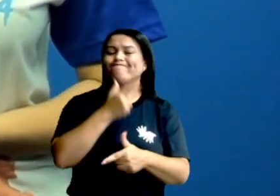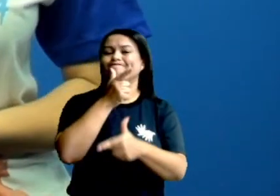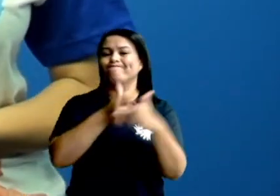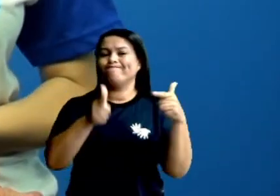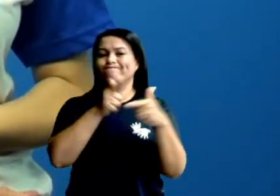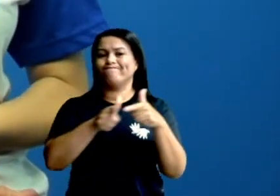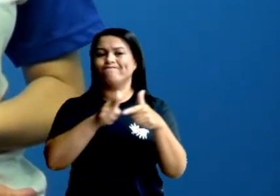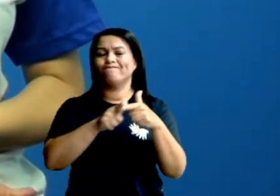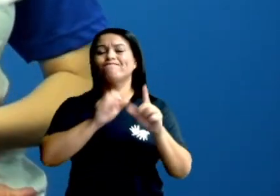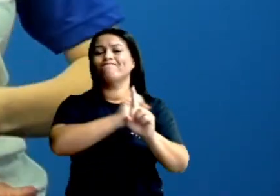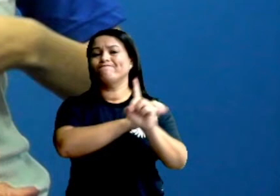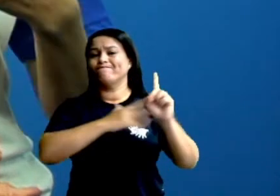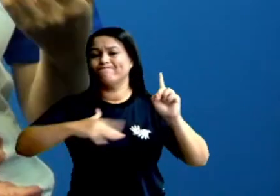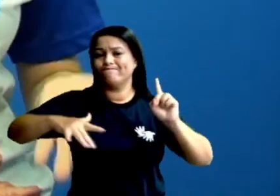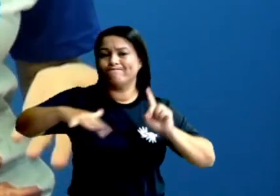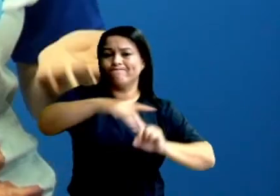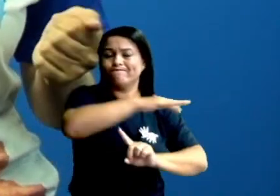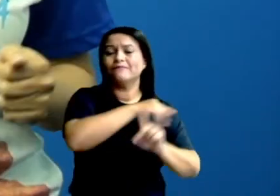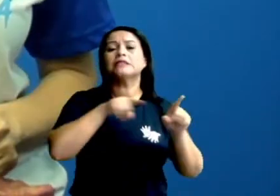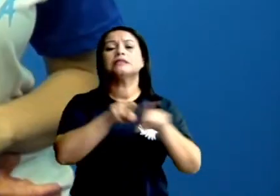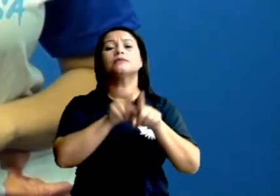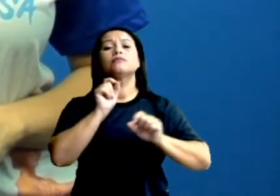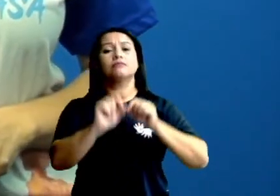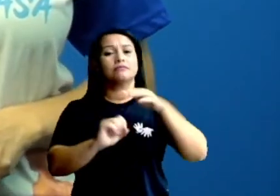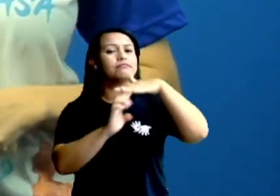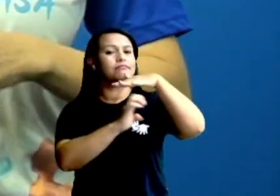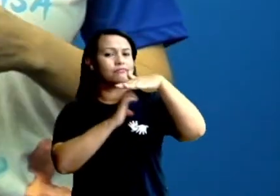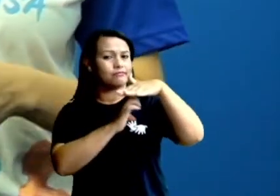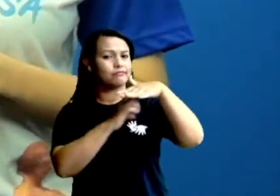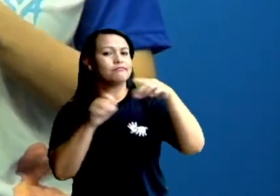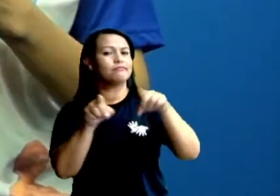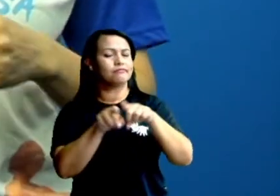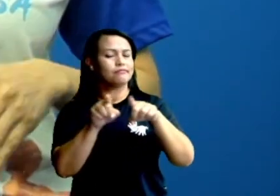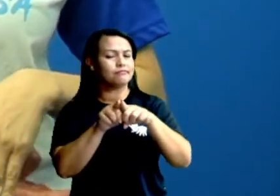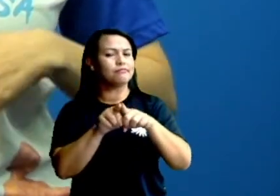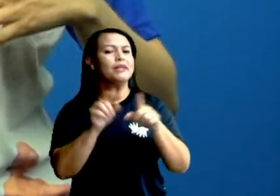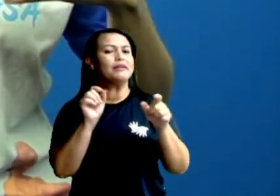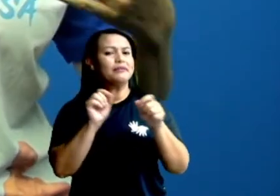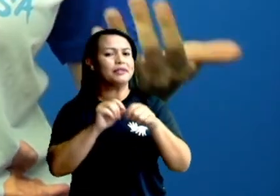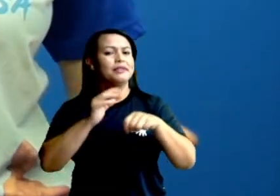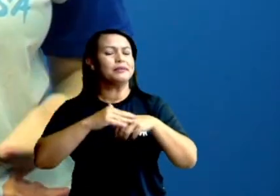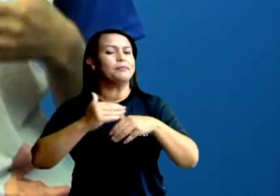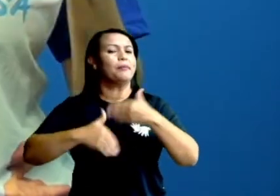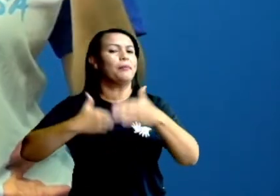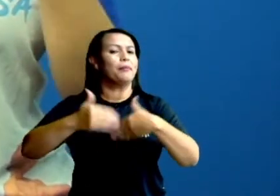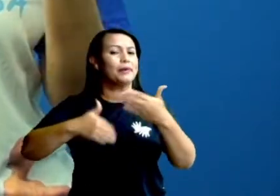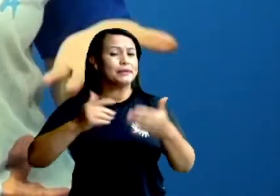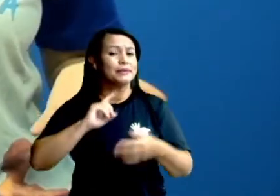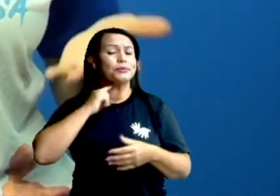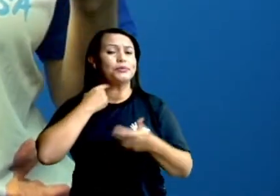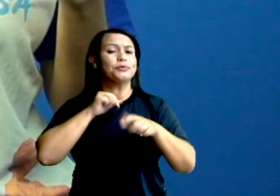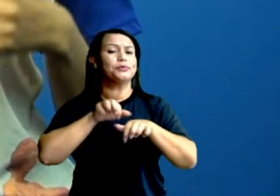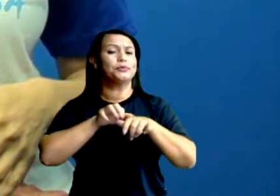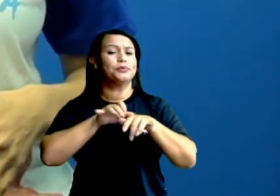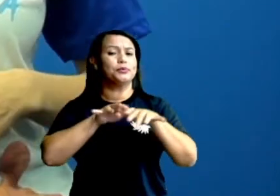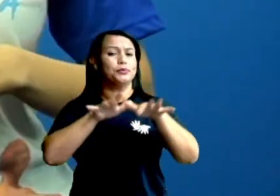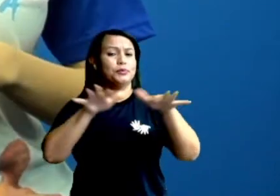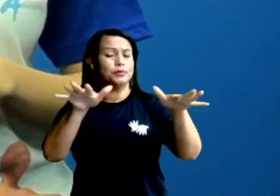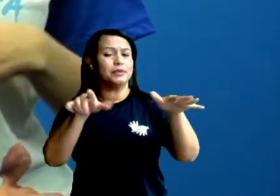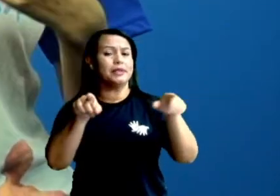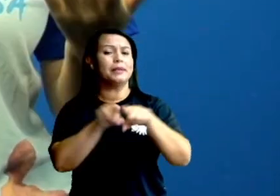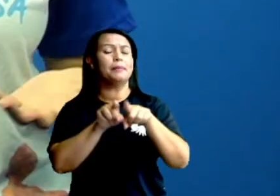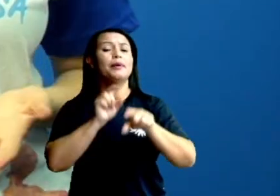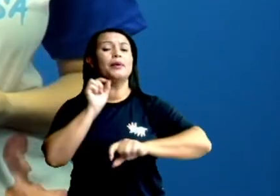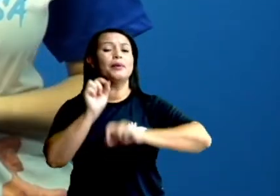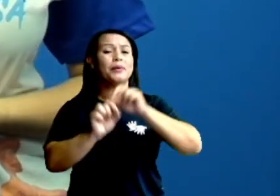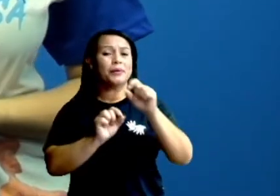né? Sem falar também nas indústrias que eu acabei de citar, que também fazem esse processo de poluição, onde